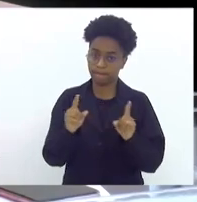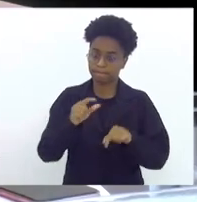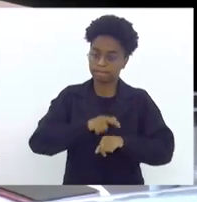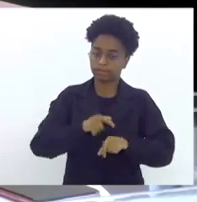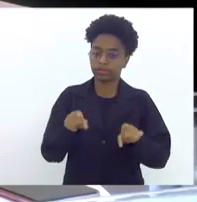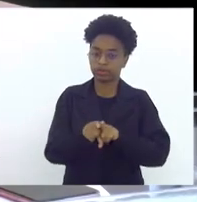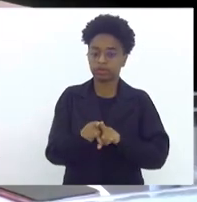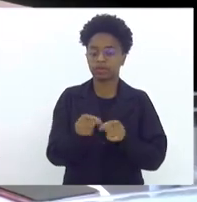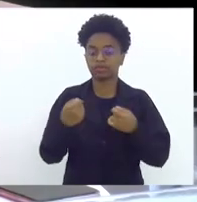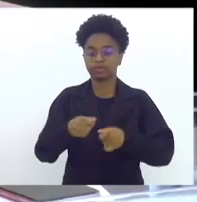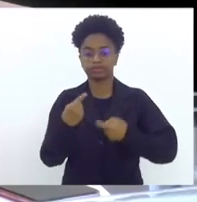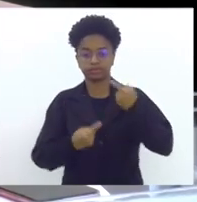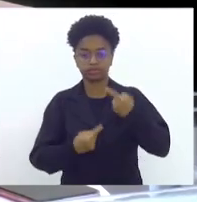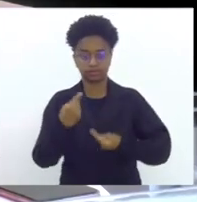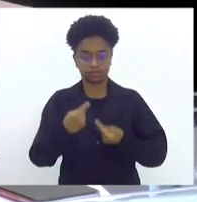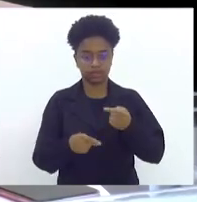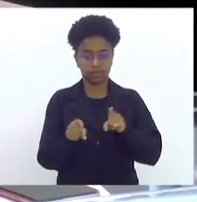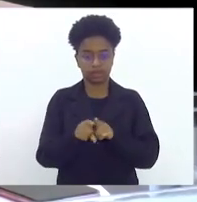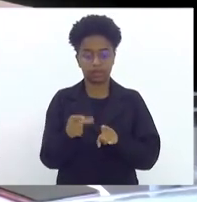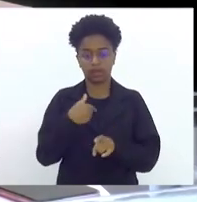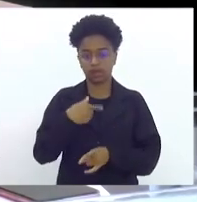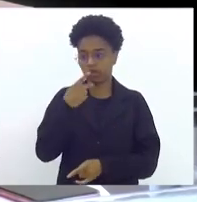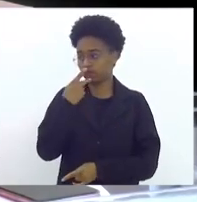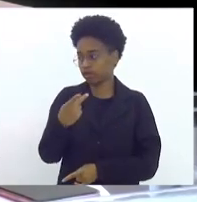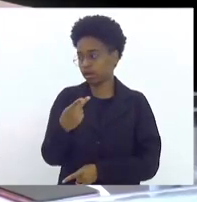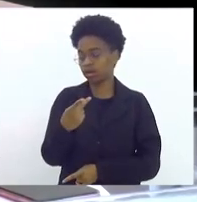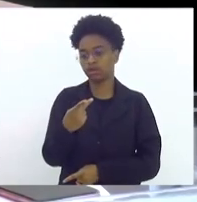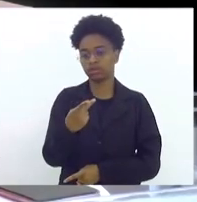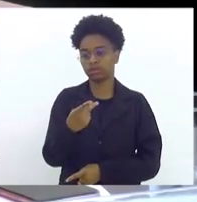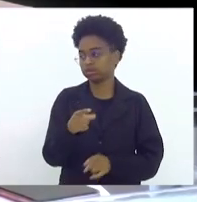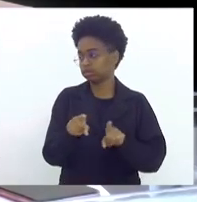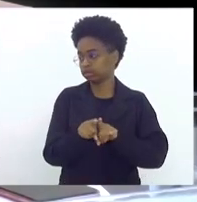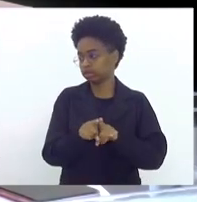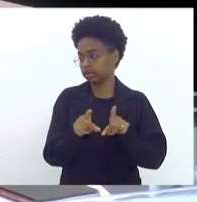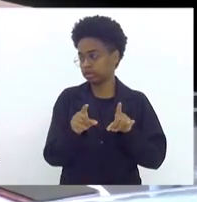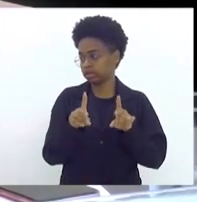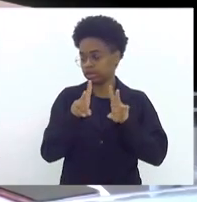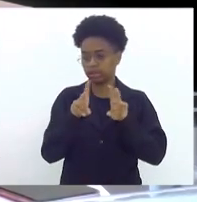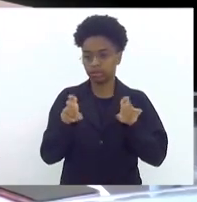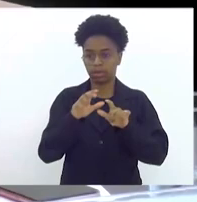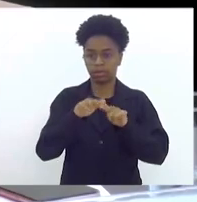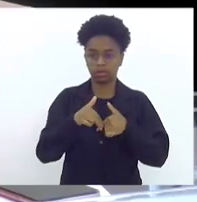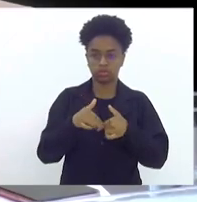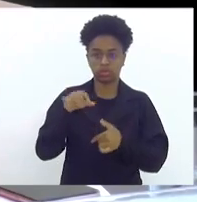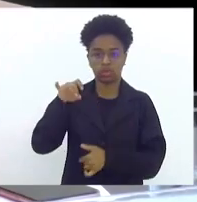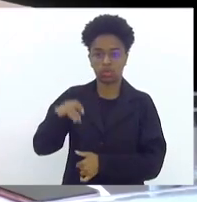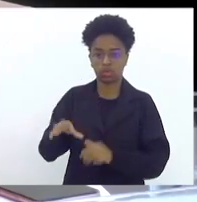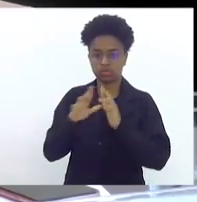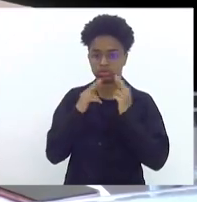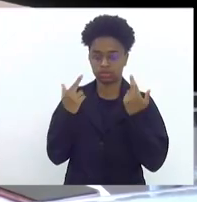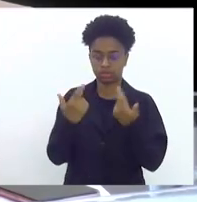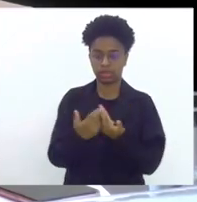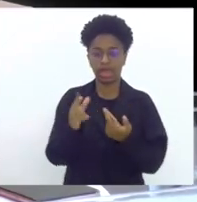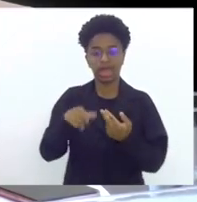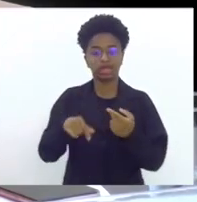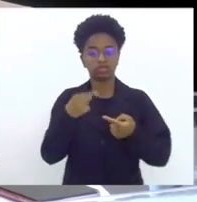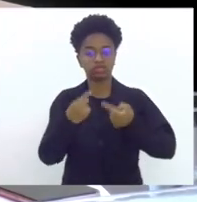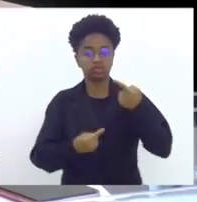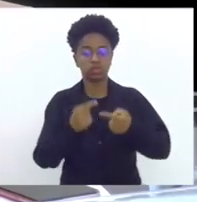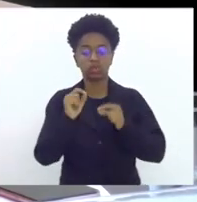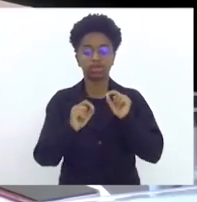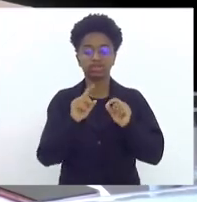debater E aí eu falo isso inclusive em bebida da nossa última sessão que é debater O que significa